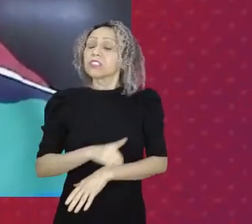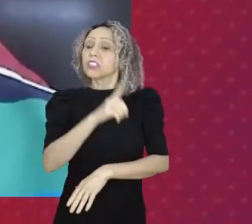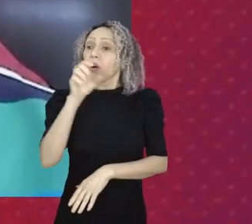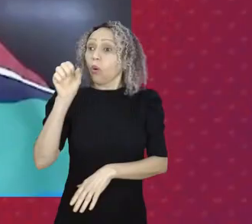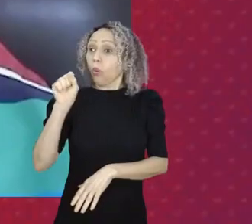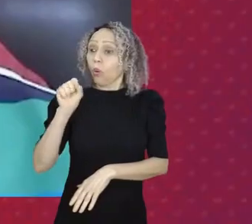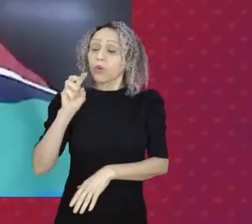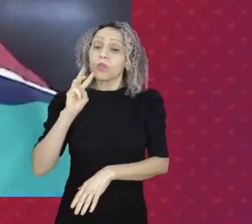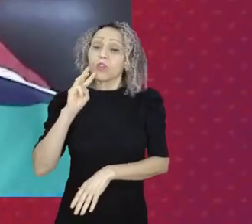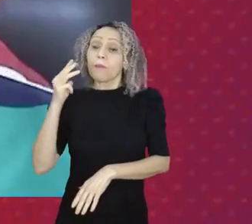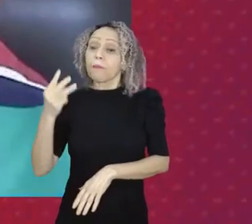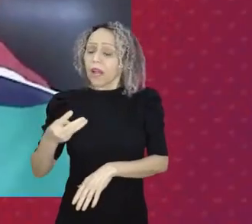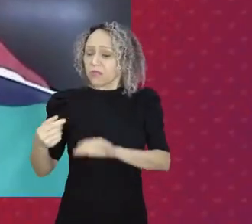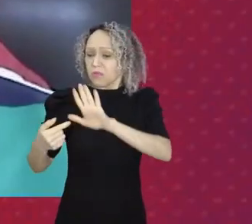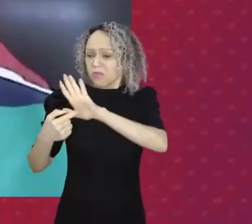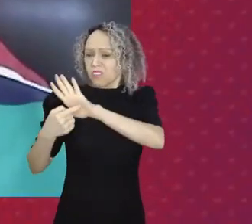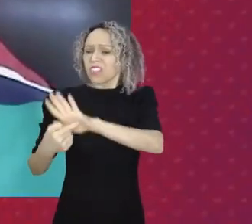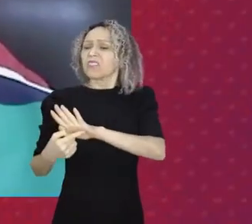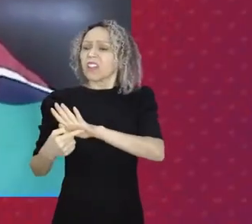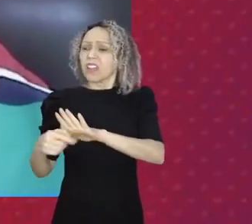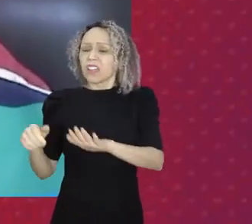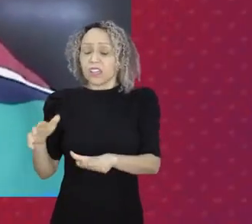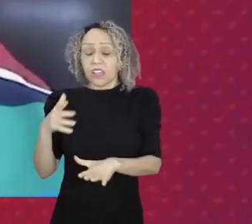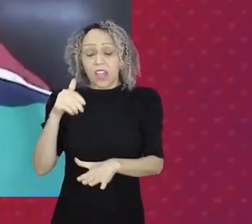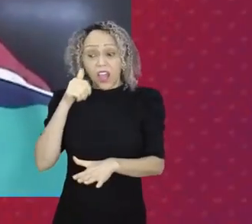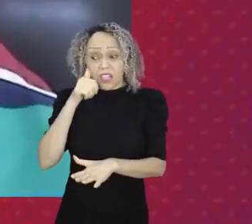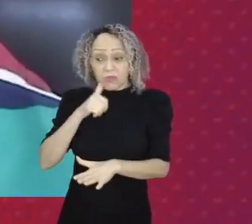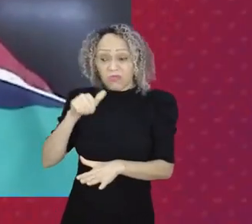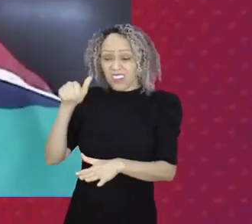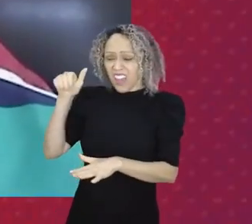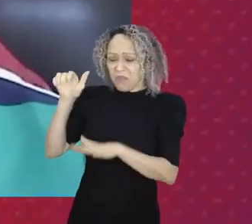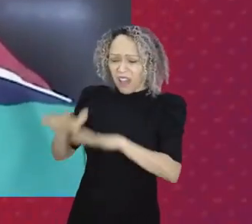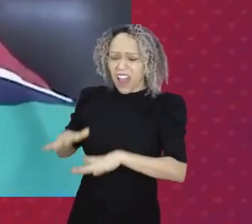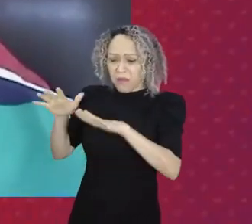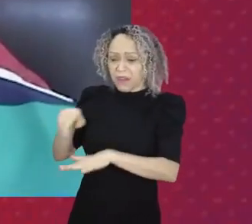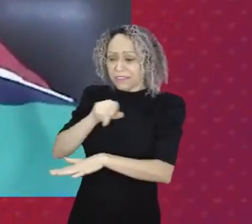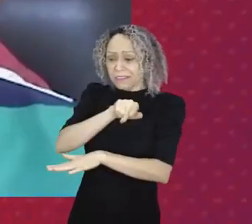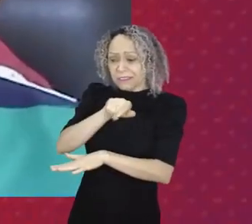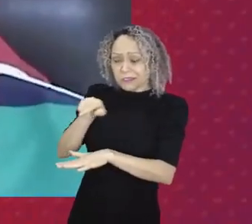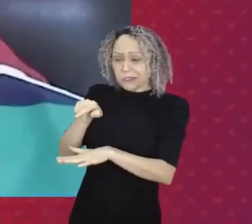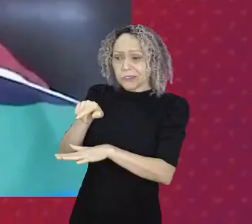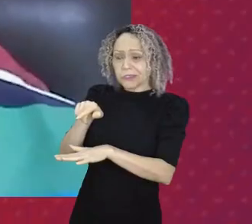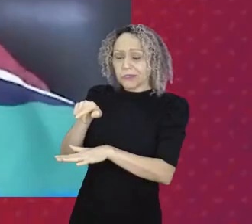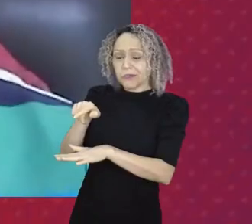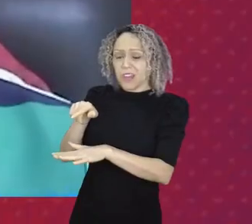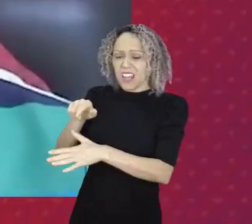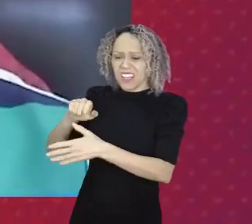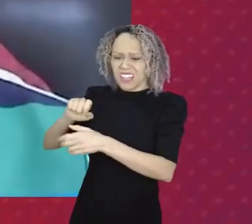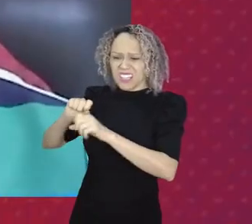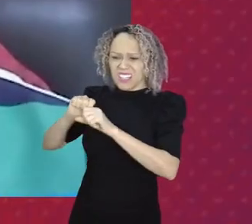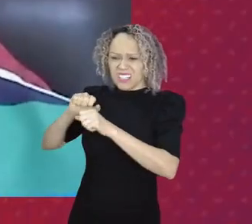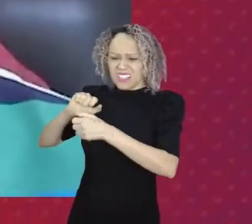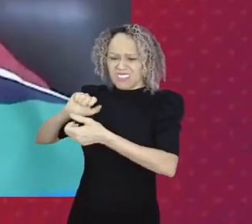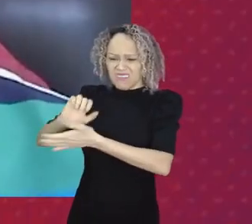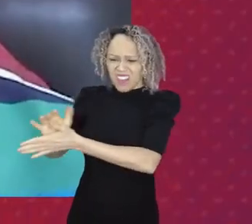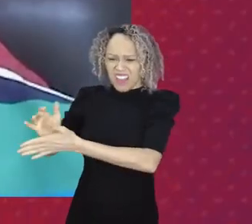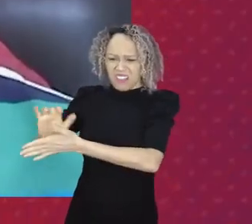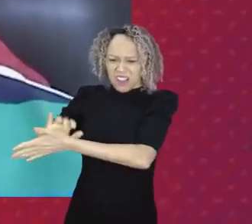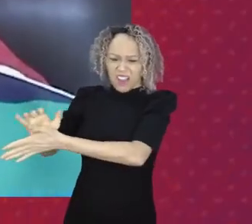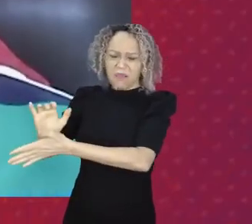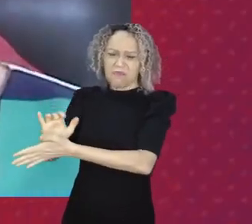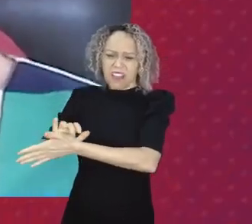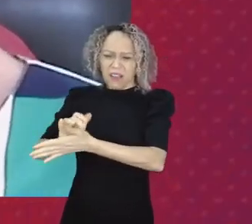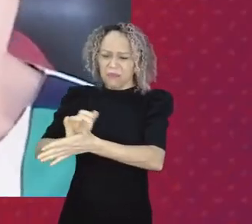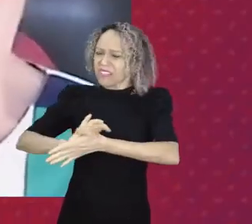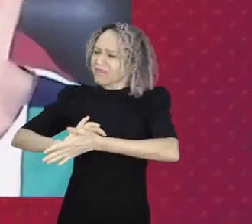mulheres foram massacradas, porque defendiam o direito dos filhos não trabalharem. E elas